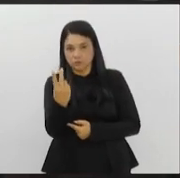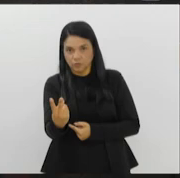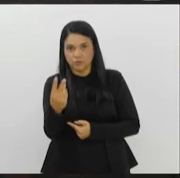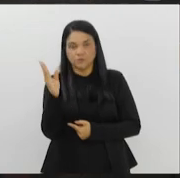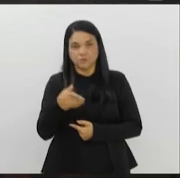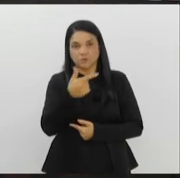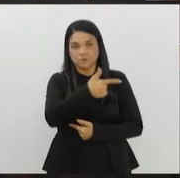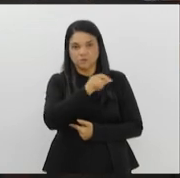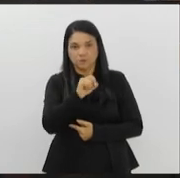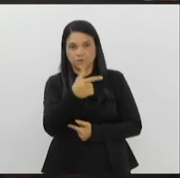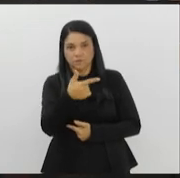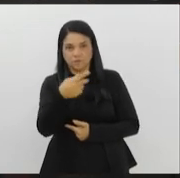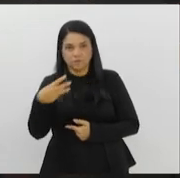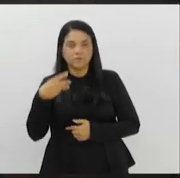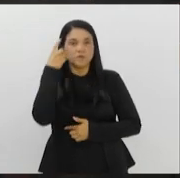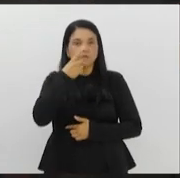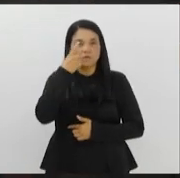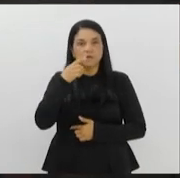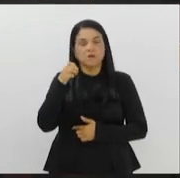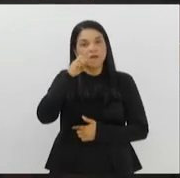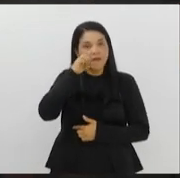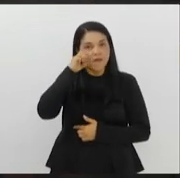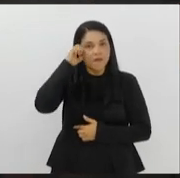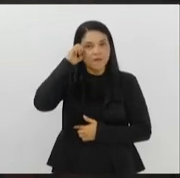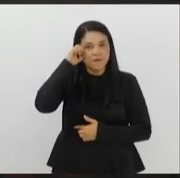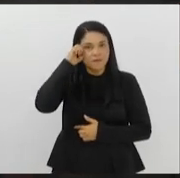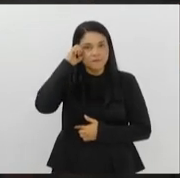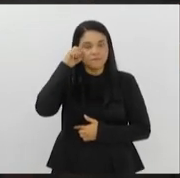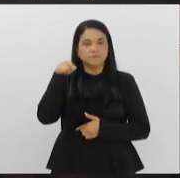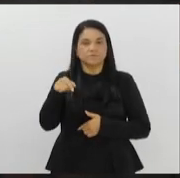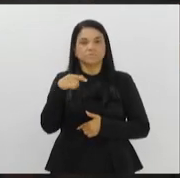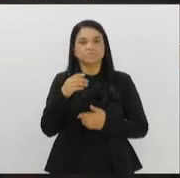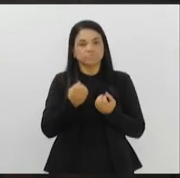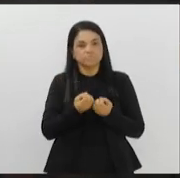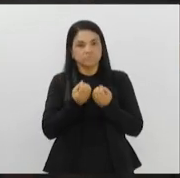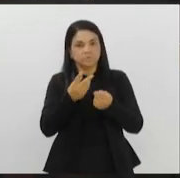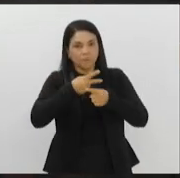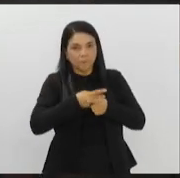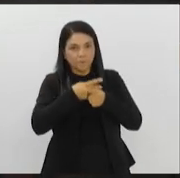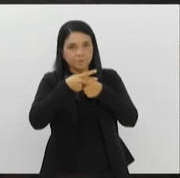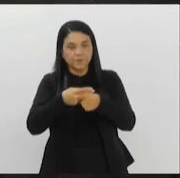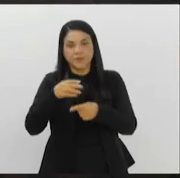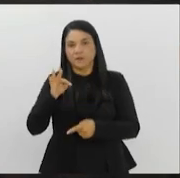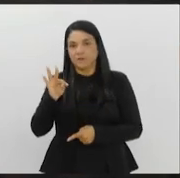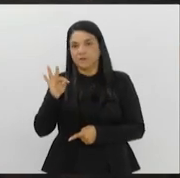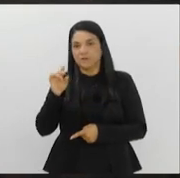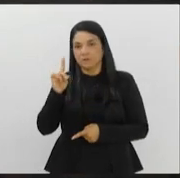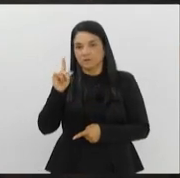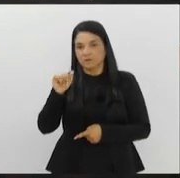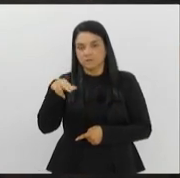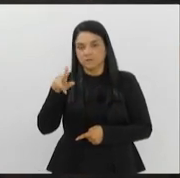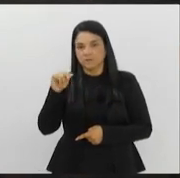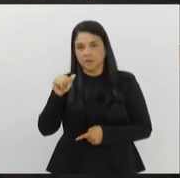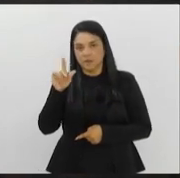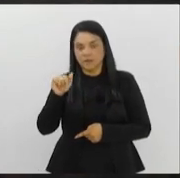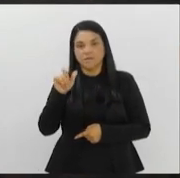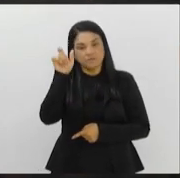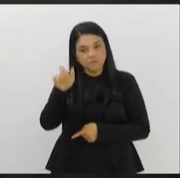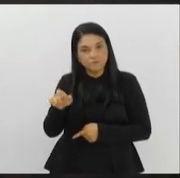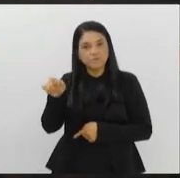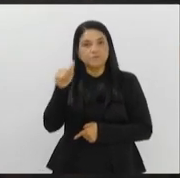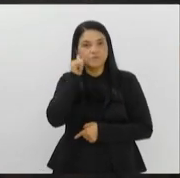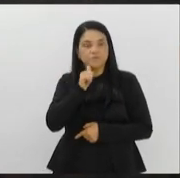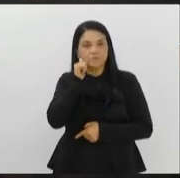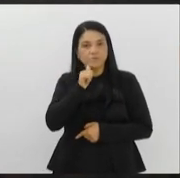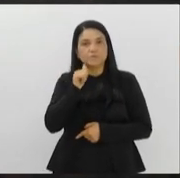332/2023, de autoria da deputada Érica Takimoto, que concede o prêmio Dandara à senhora Ana Beatriz Nunes. Parecer da Comissão